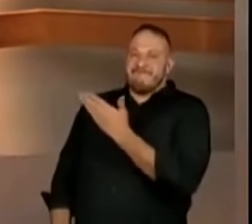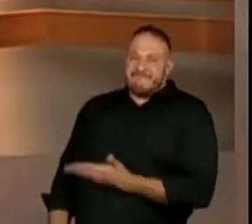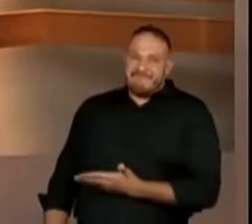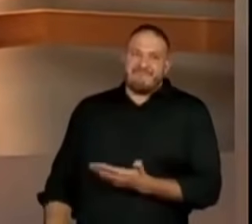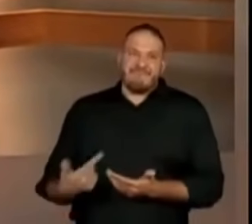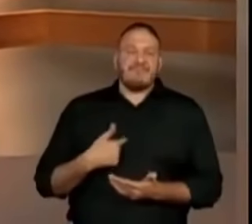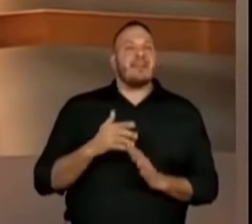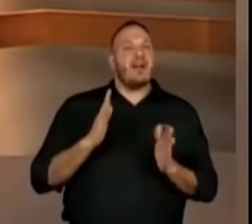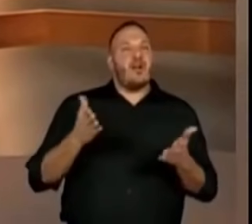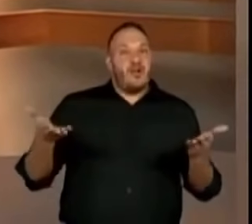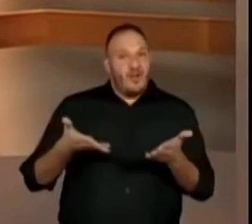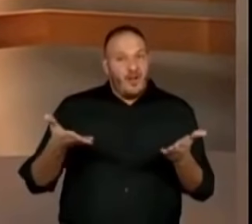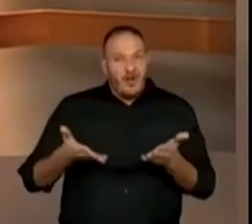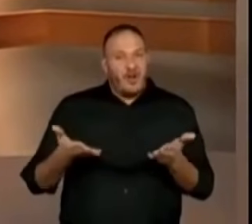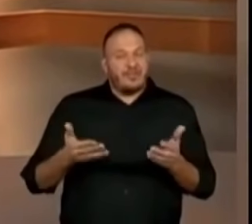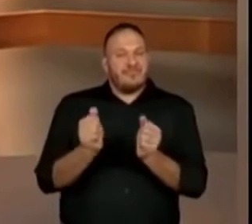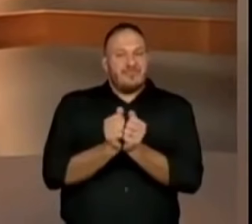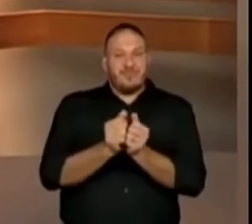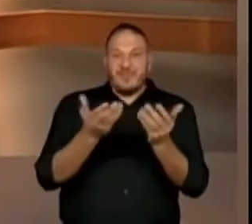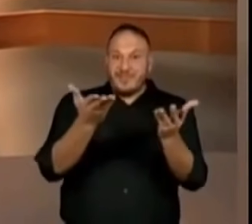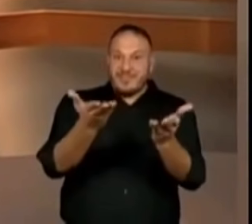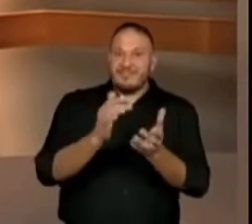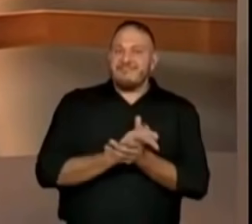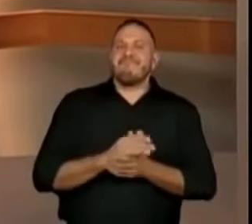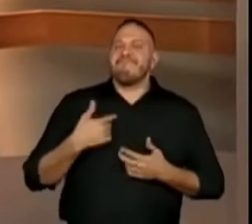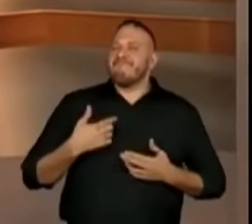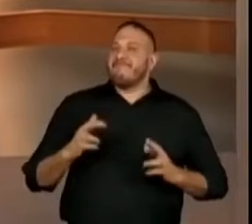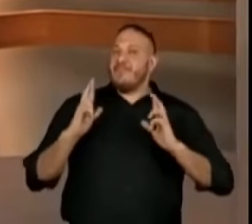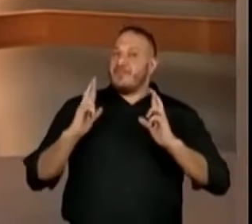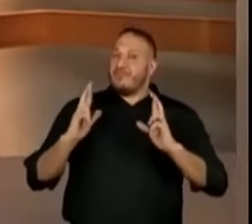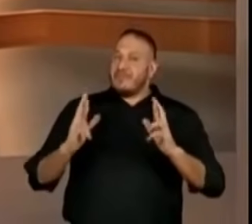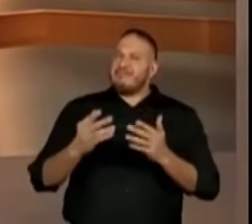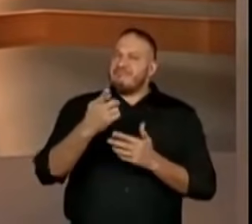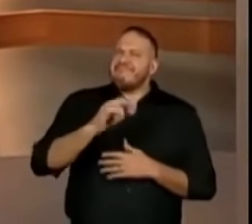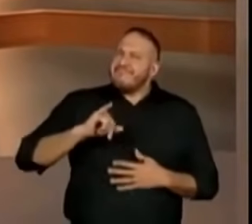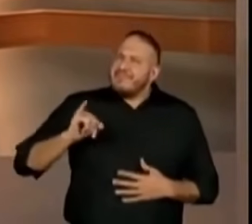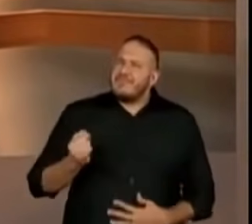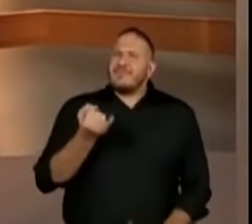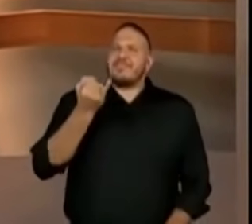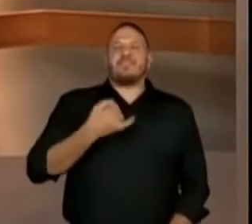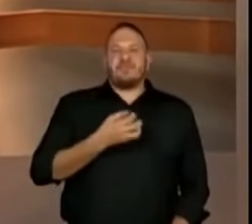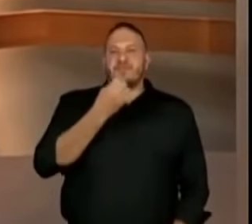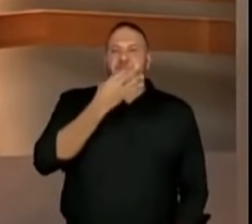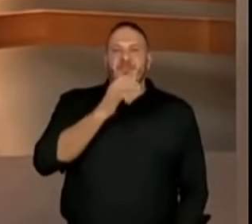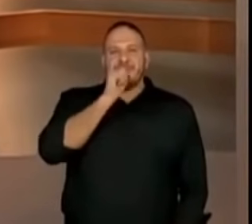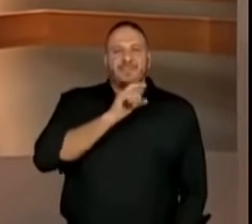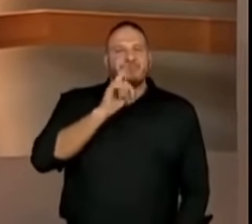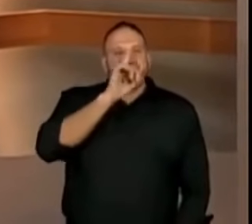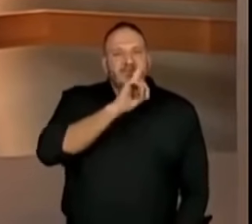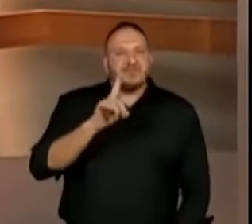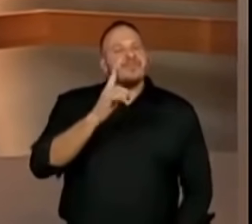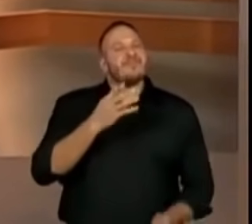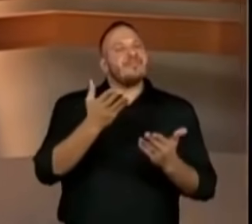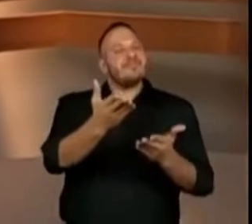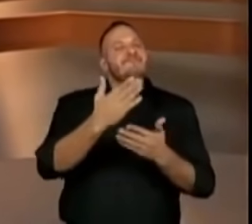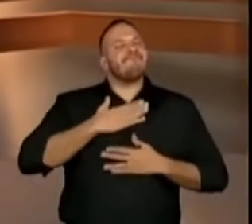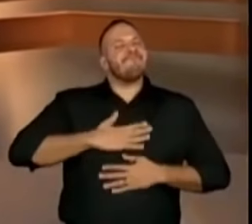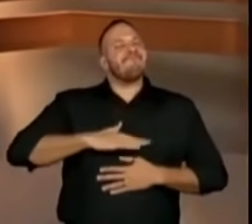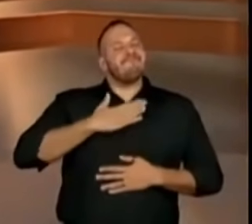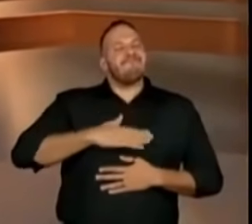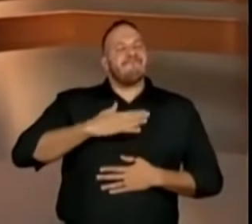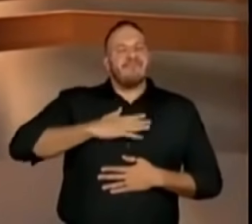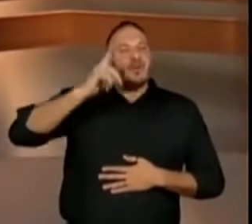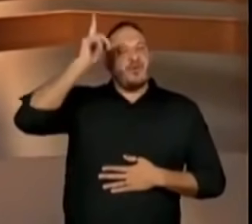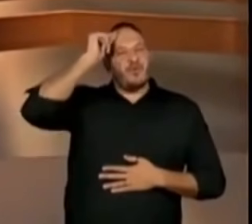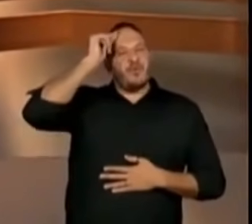Gacchi está aqui na área. Eu espero que vocês tenham aproveitado bastante o final de semana de vocês e